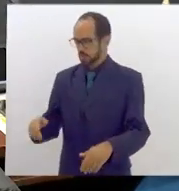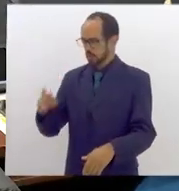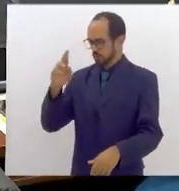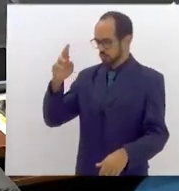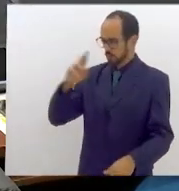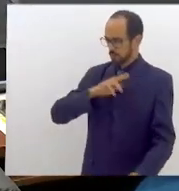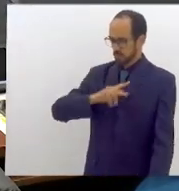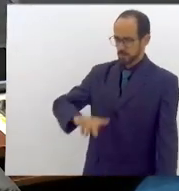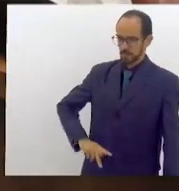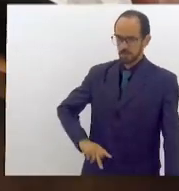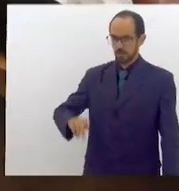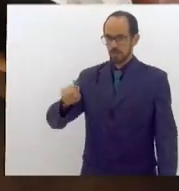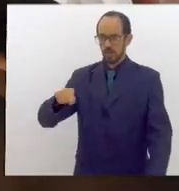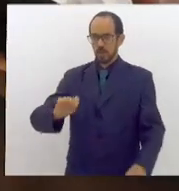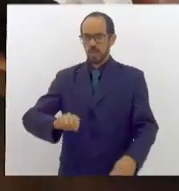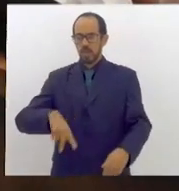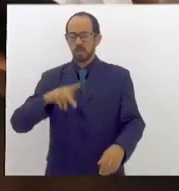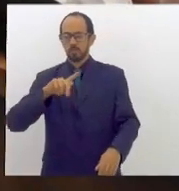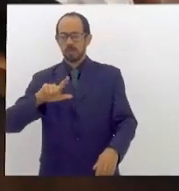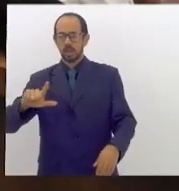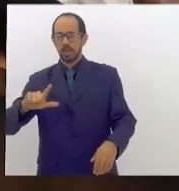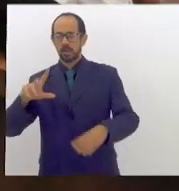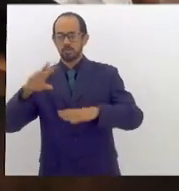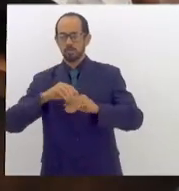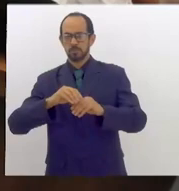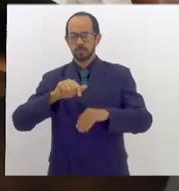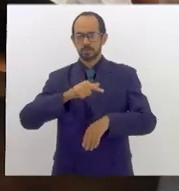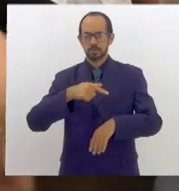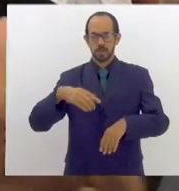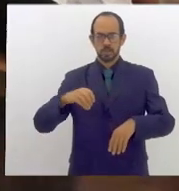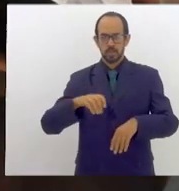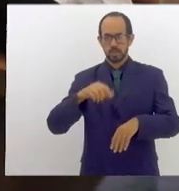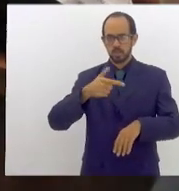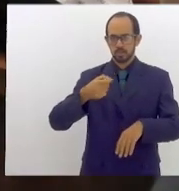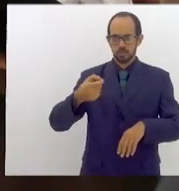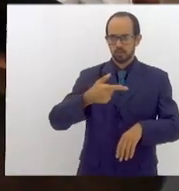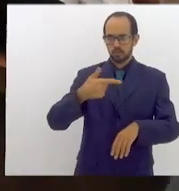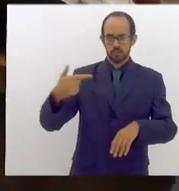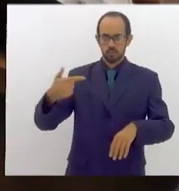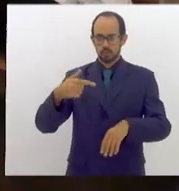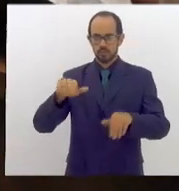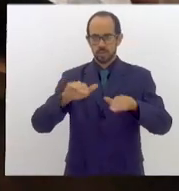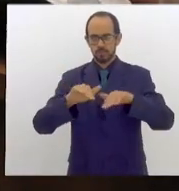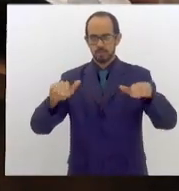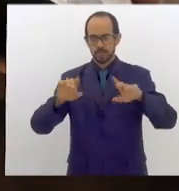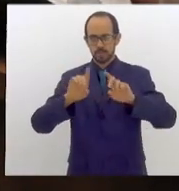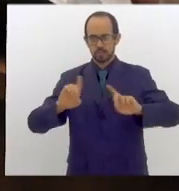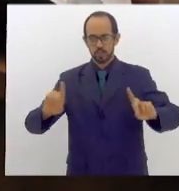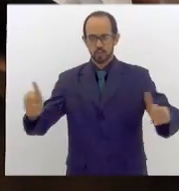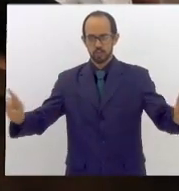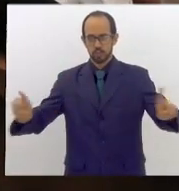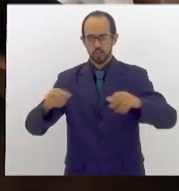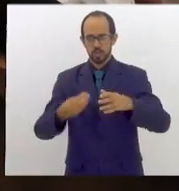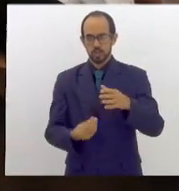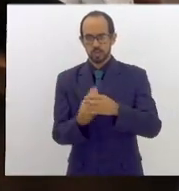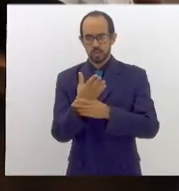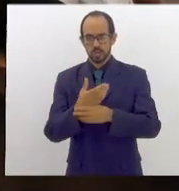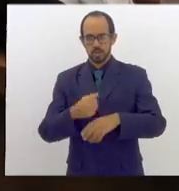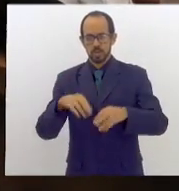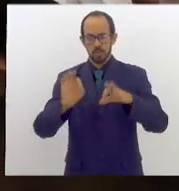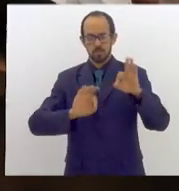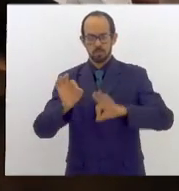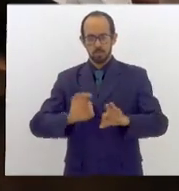trata-se do projeto de lei complementar 70 de 2022 de autoria da mesa diretora que institui plano